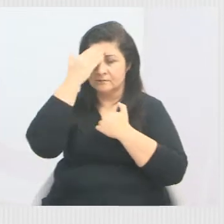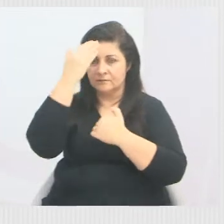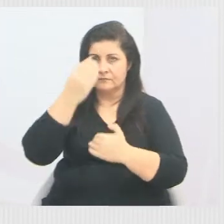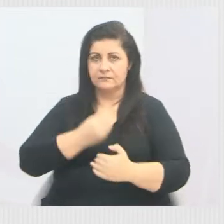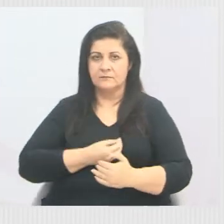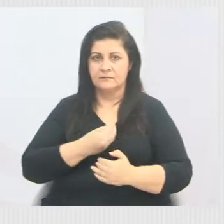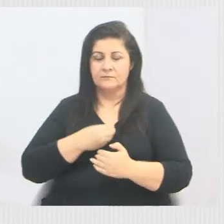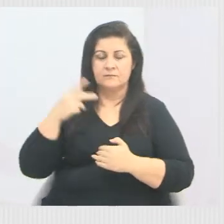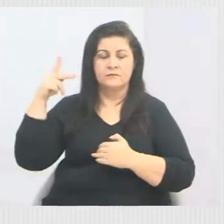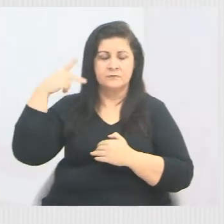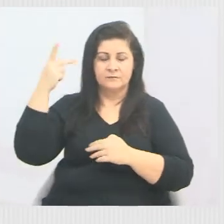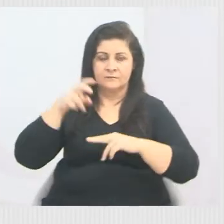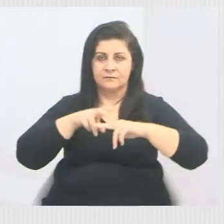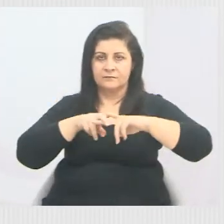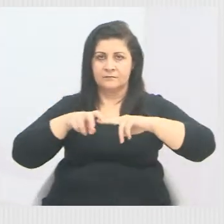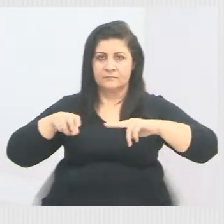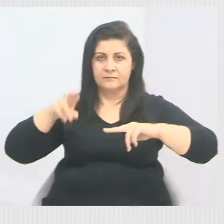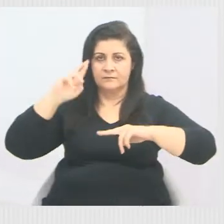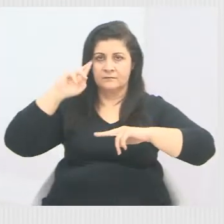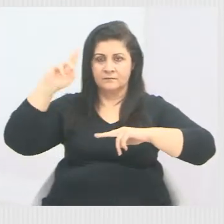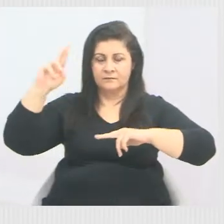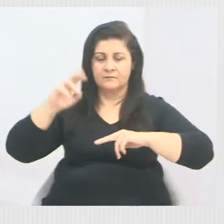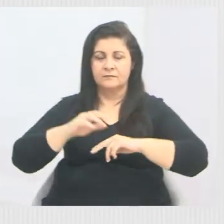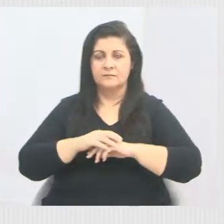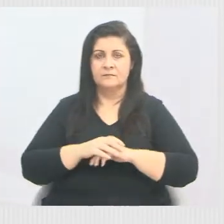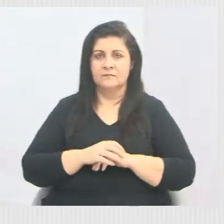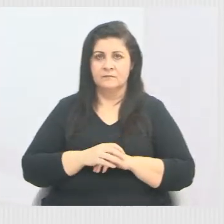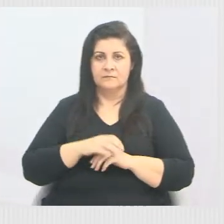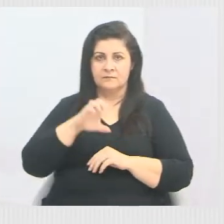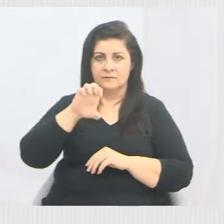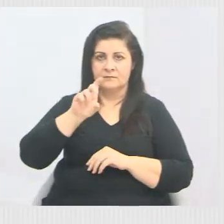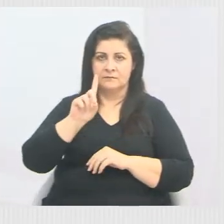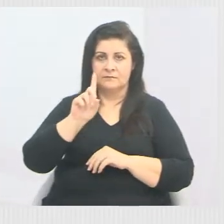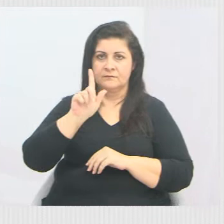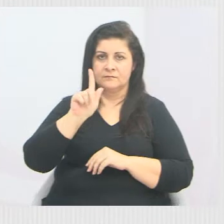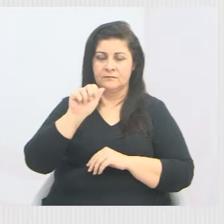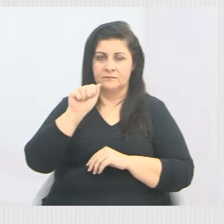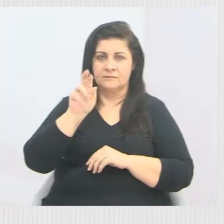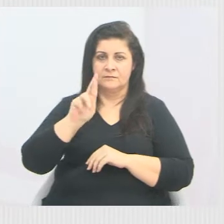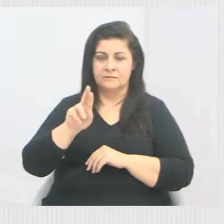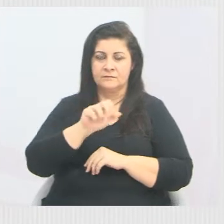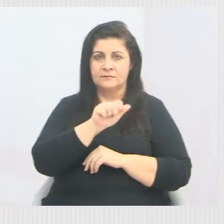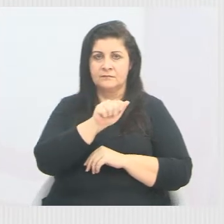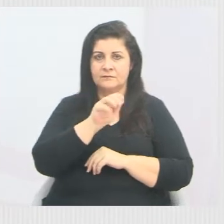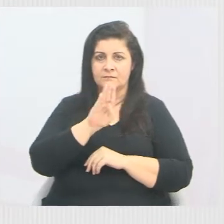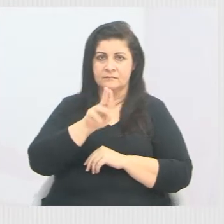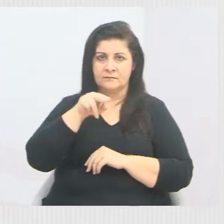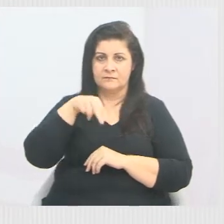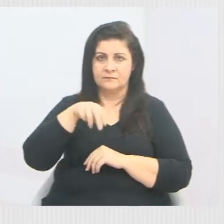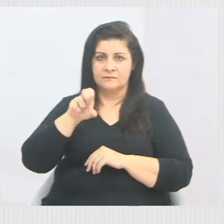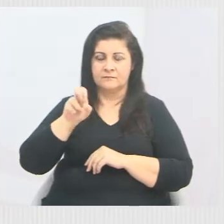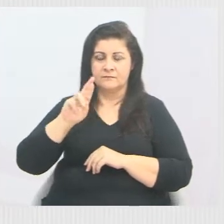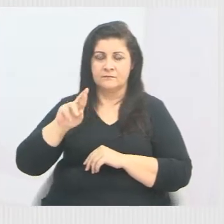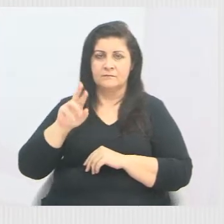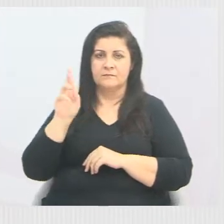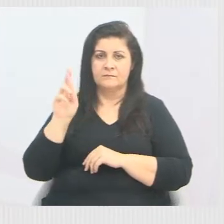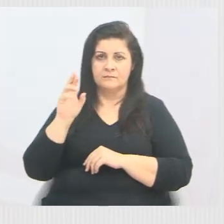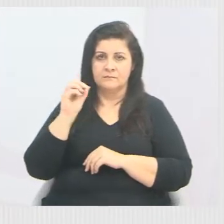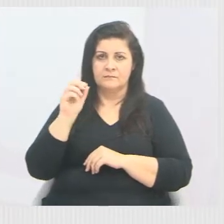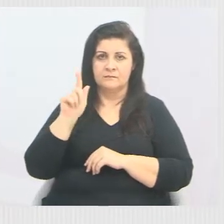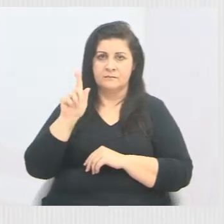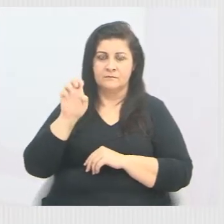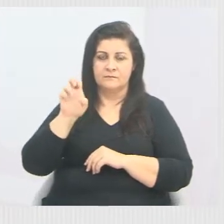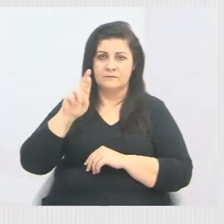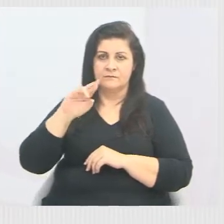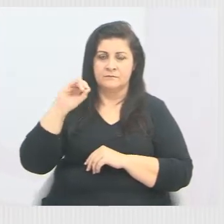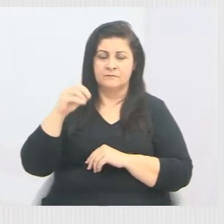dos vereadores que compõem a mesa, que é o Edgar Sasaki, o Abner de Madureira, o pastor Rogério Timóteo, os